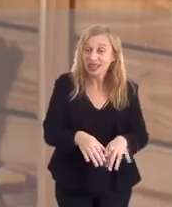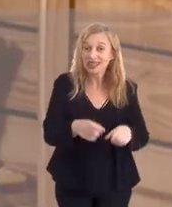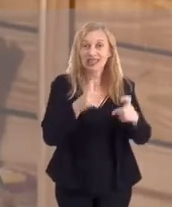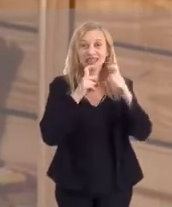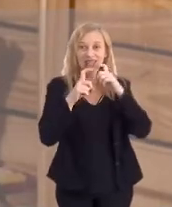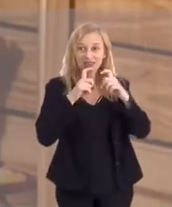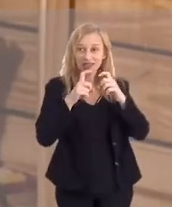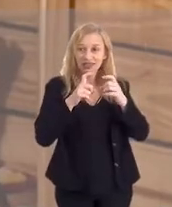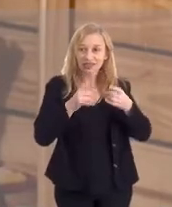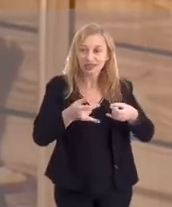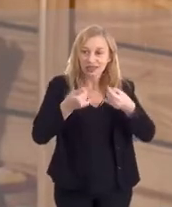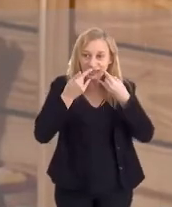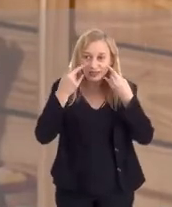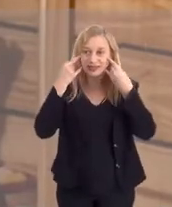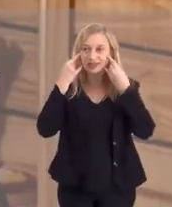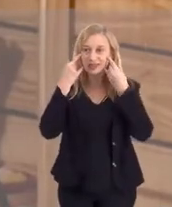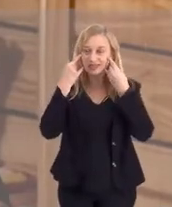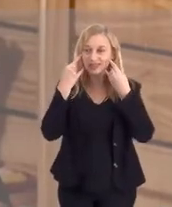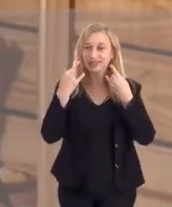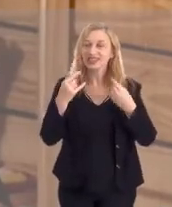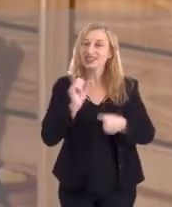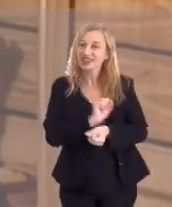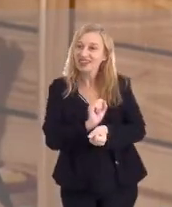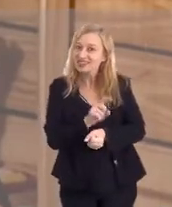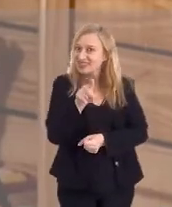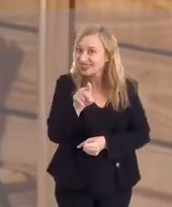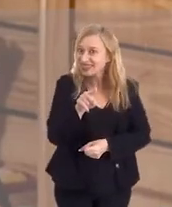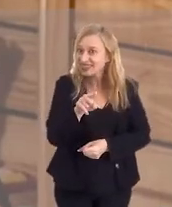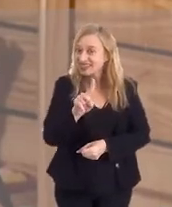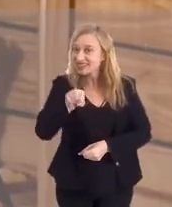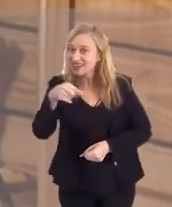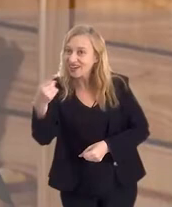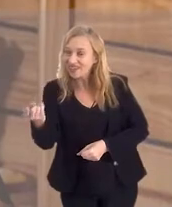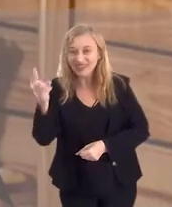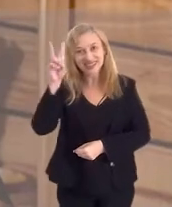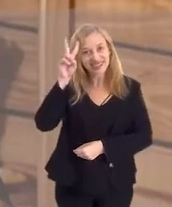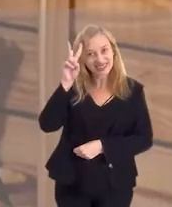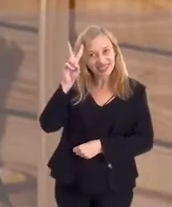termina a entrevista, nós vamos colocar. E eu estou esperando vocês